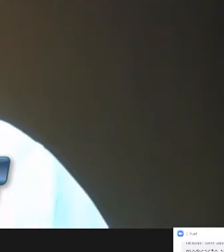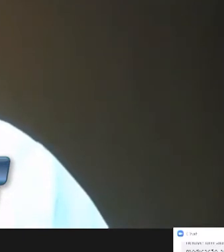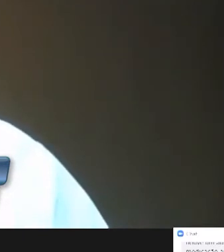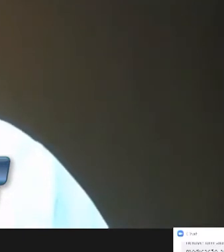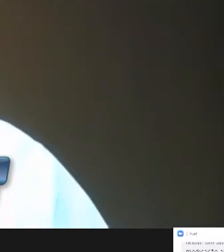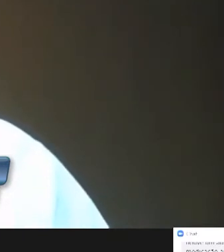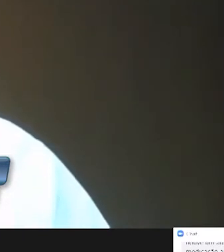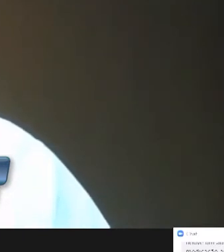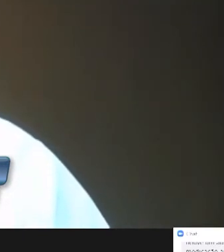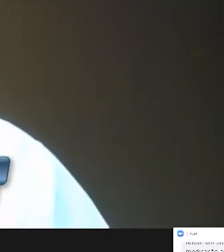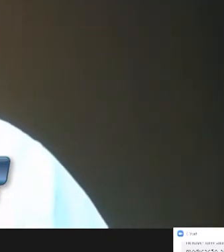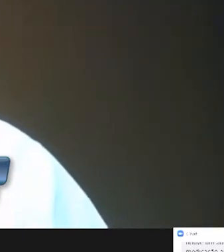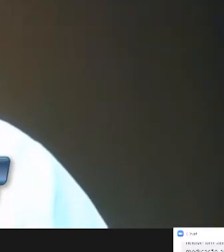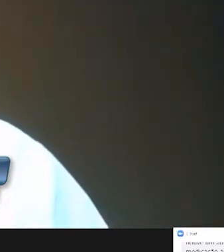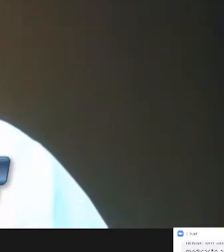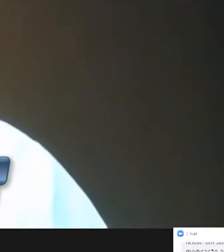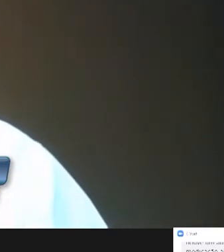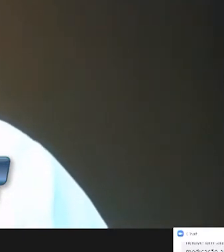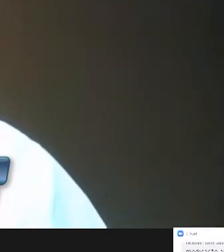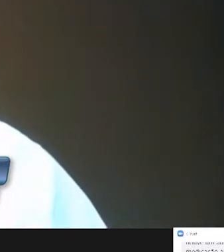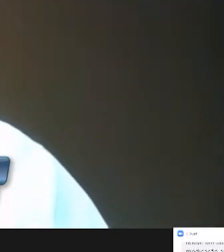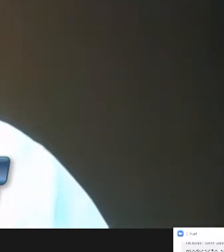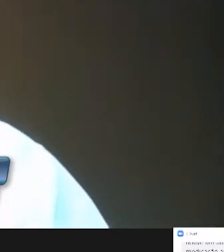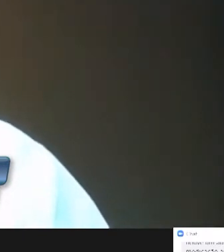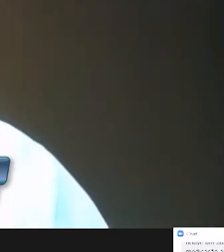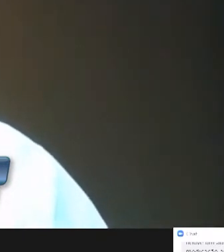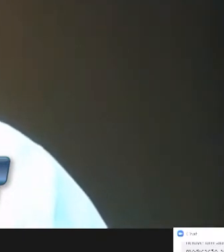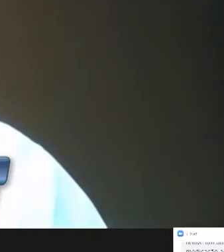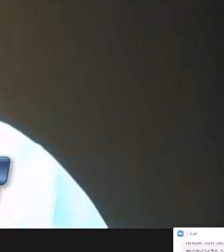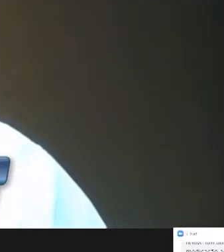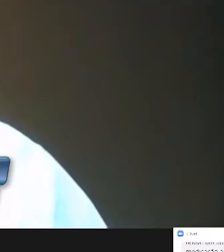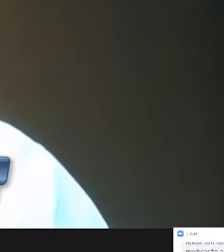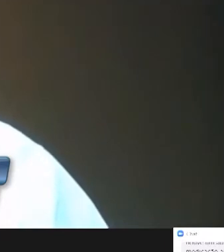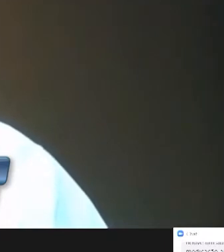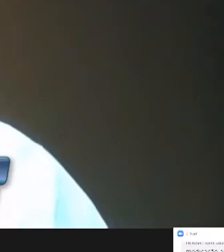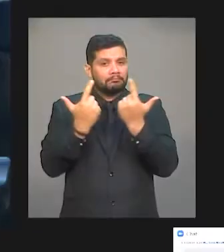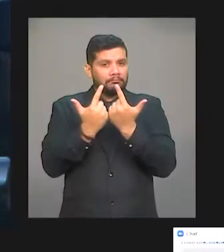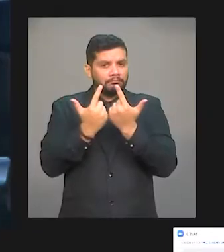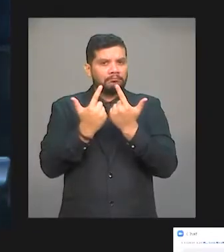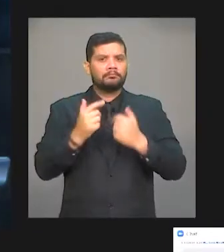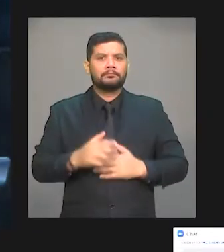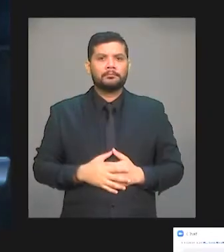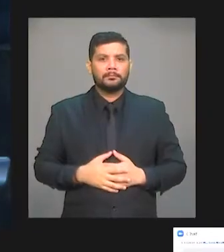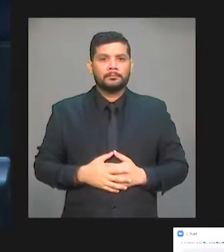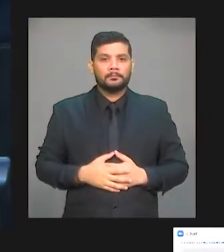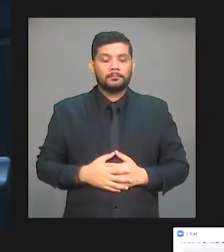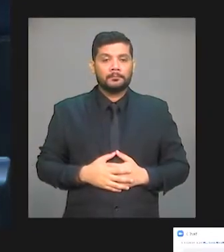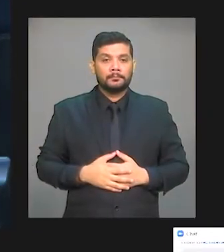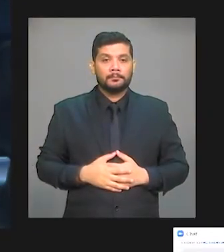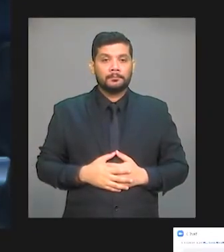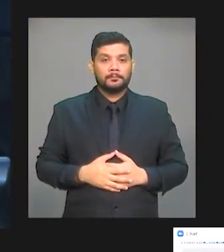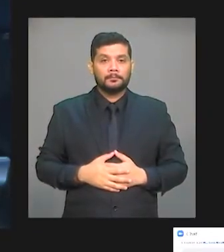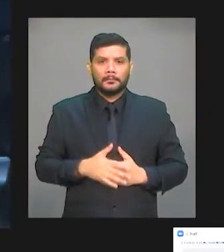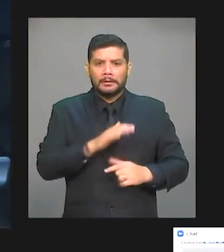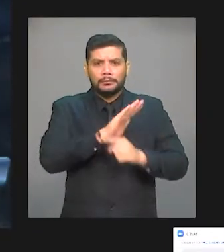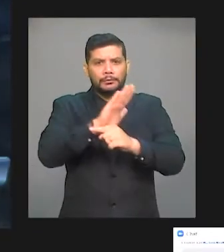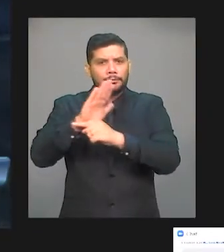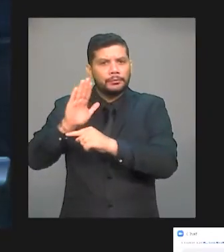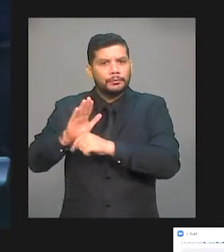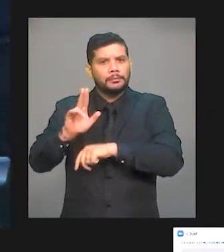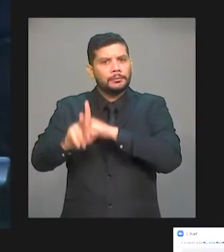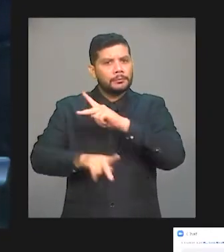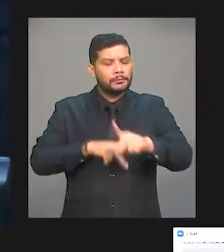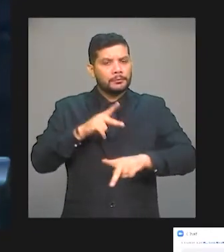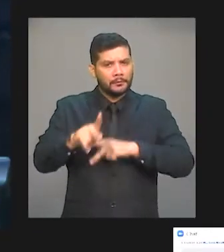novo coronavírus e garantir a segurança alimentar e nutricional. A deputada doutora Silvana solicitou